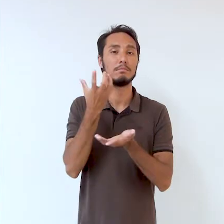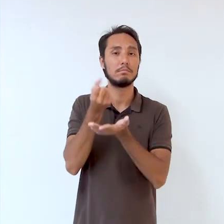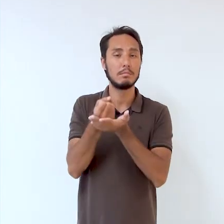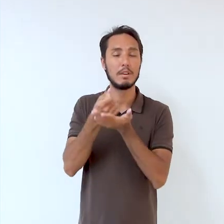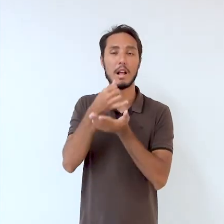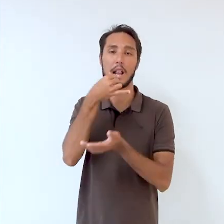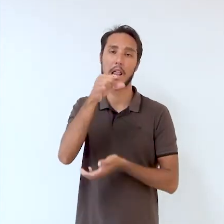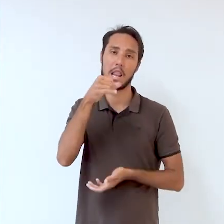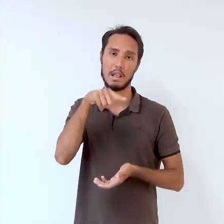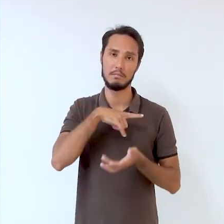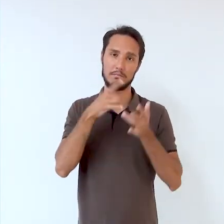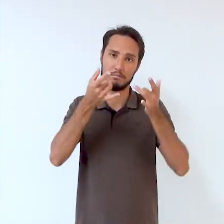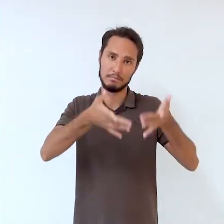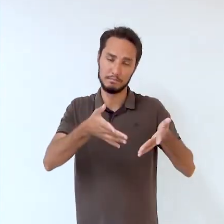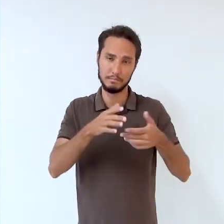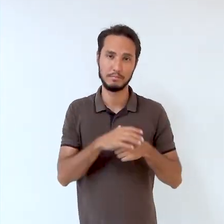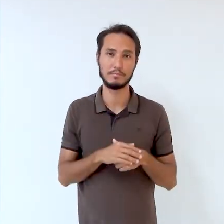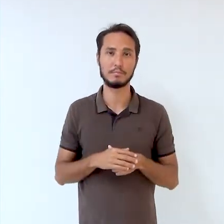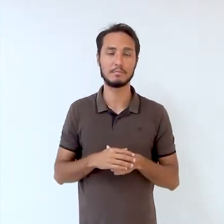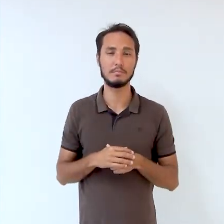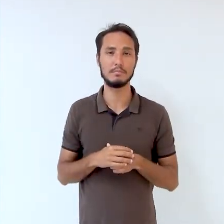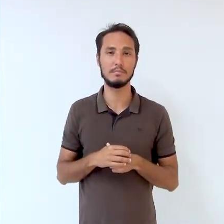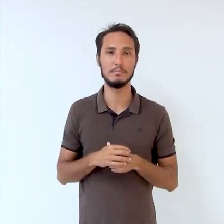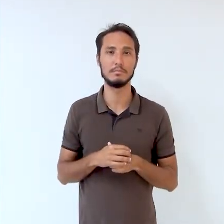de armazenar cargas elétricas.